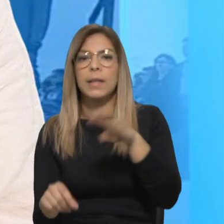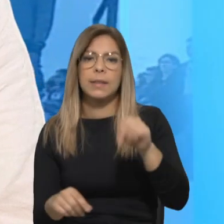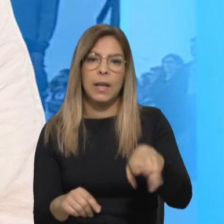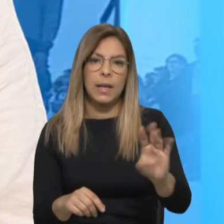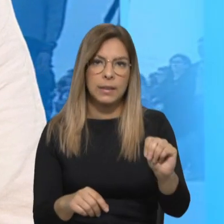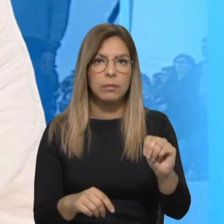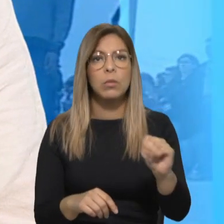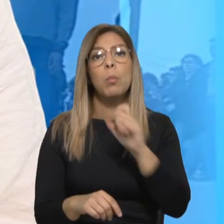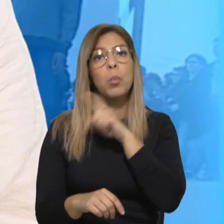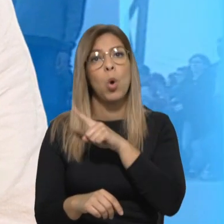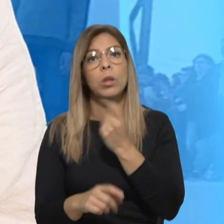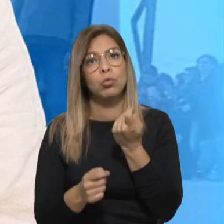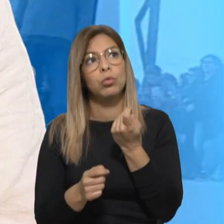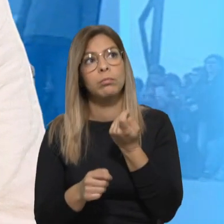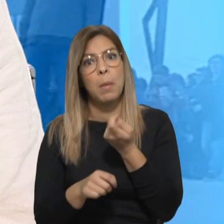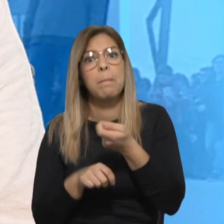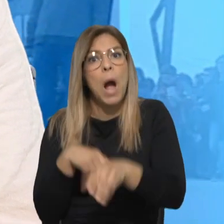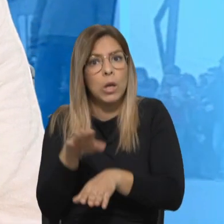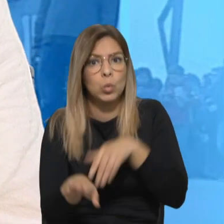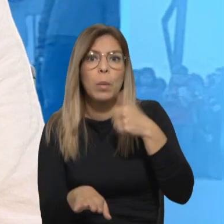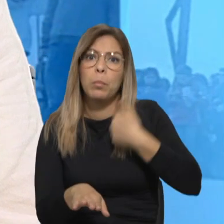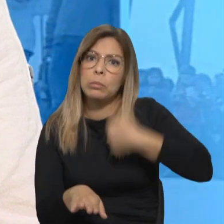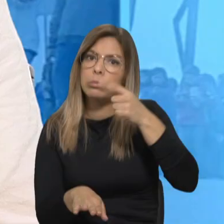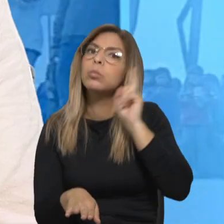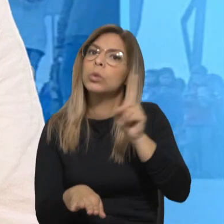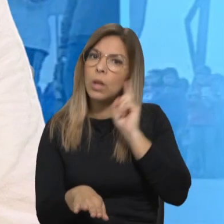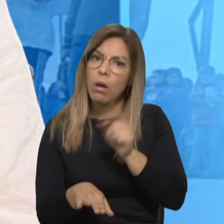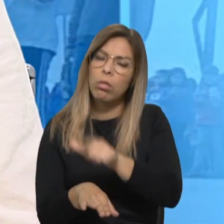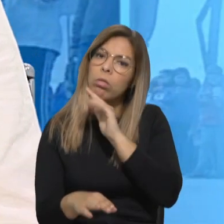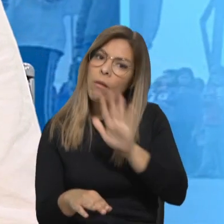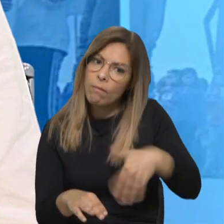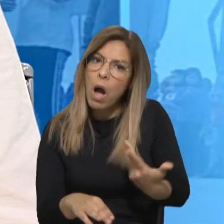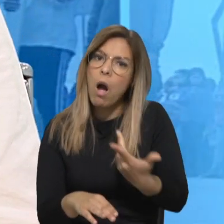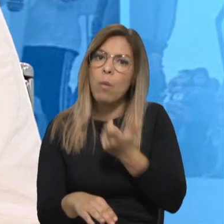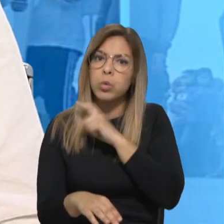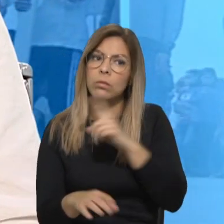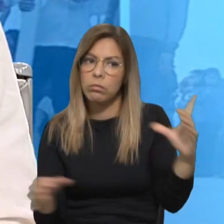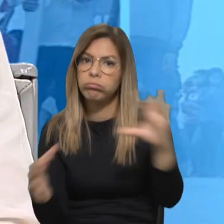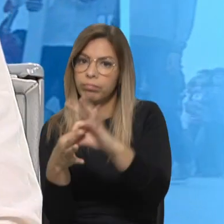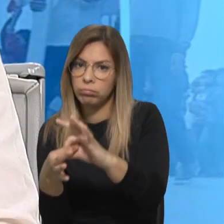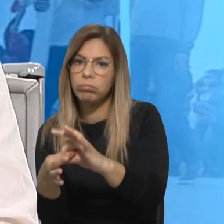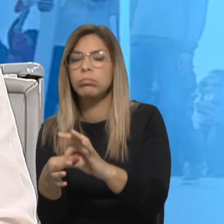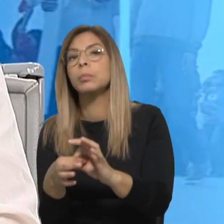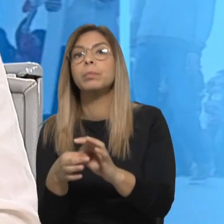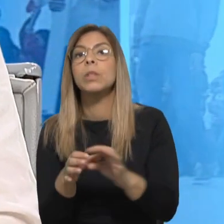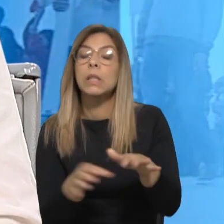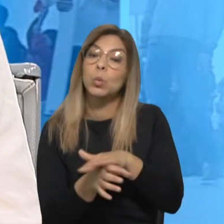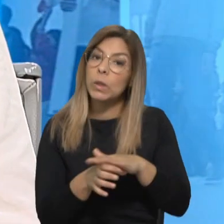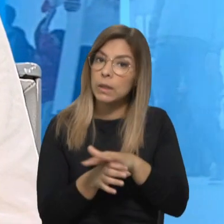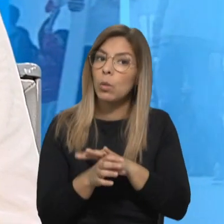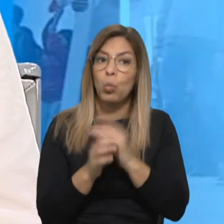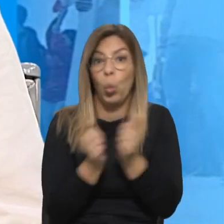Exatamente. Podem ser passos, e certamente acredito que sejam passos muito significativos para estarmos muito atentos a todas as situações,